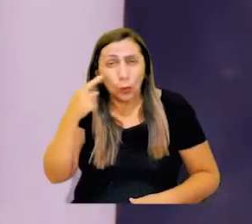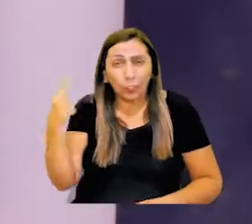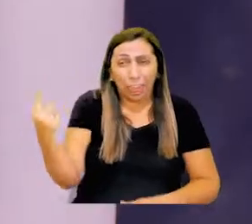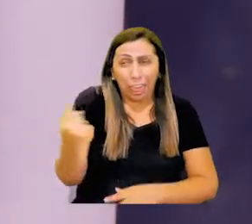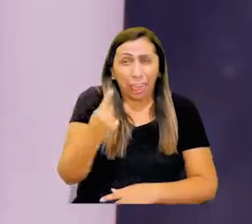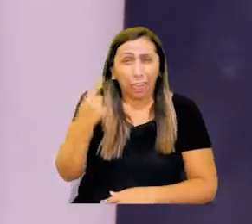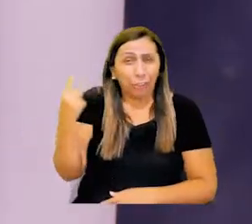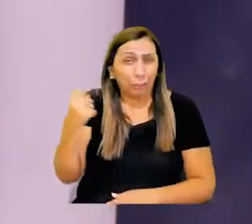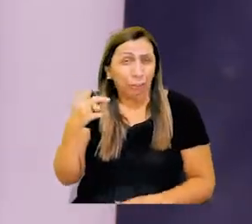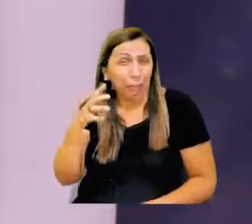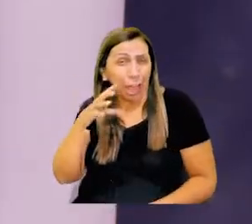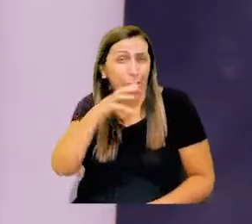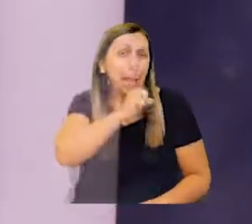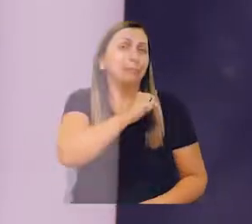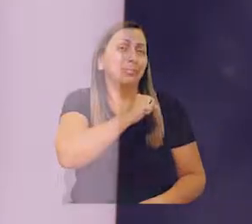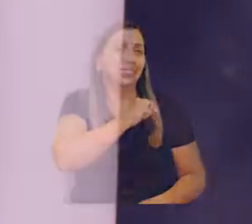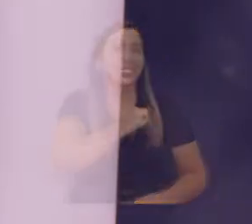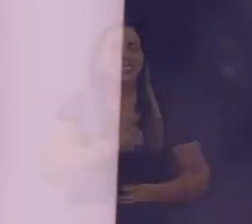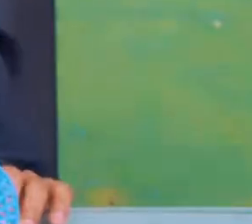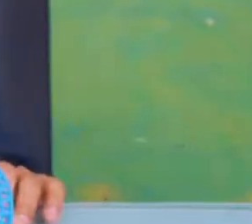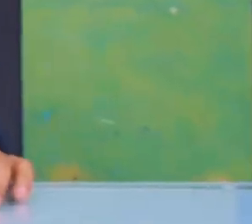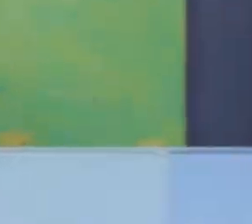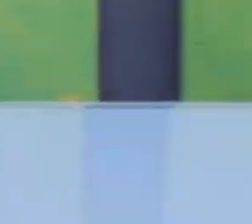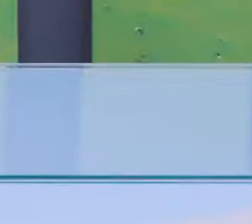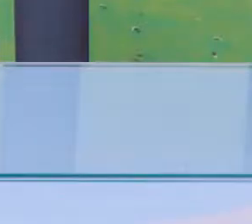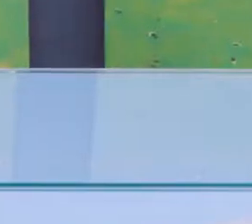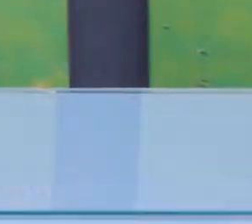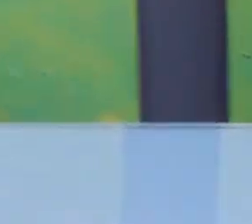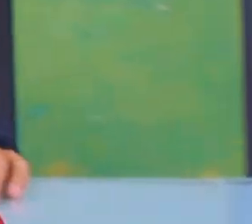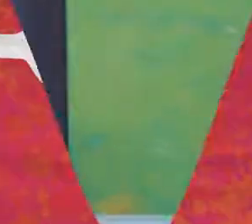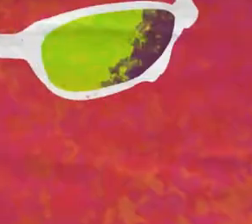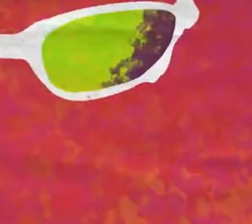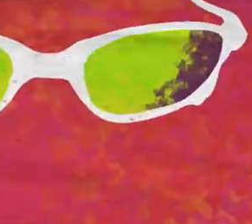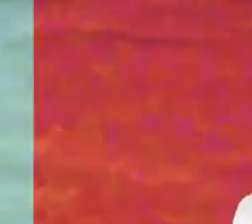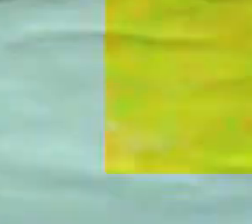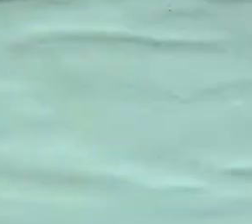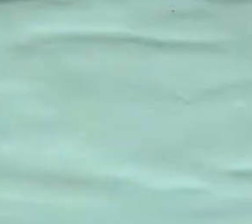Olha o dedo do trem-bala!